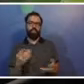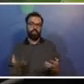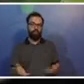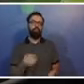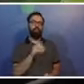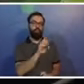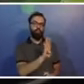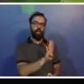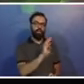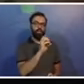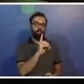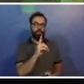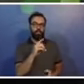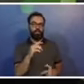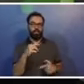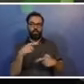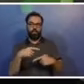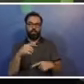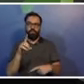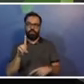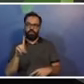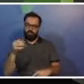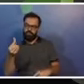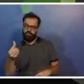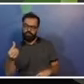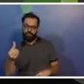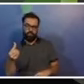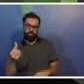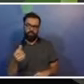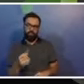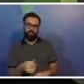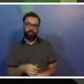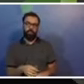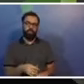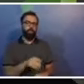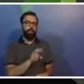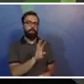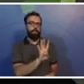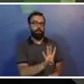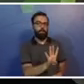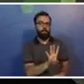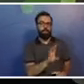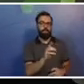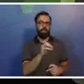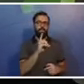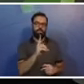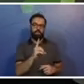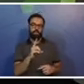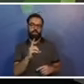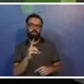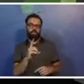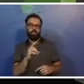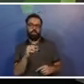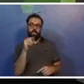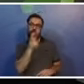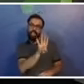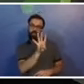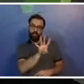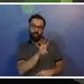16. Agora vamos lá. 4D. O 4, ele está multiplicando o